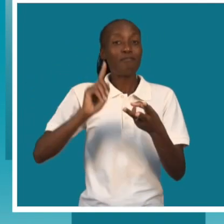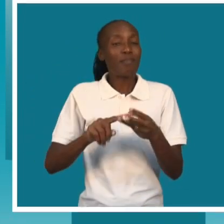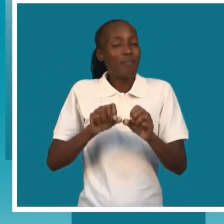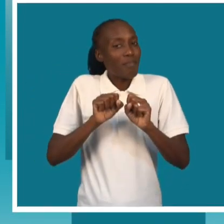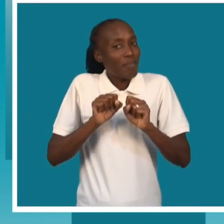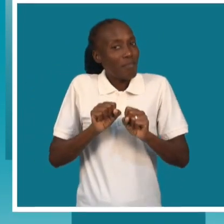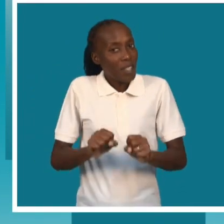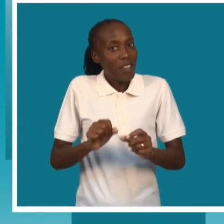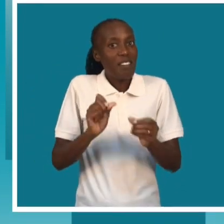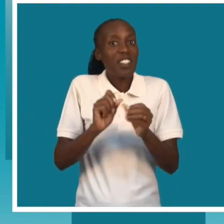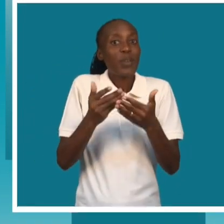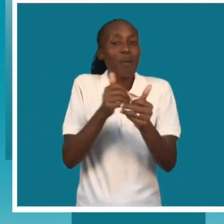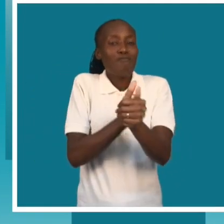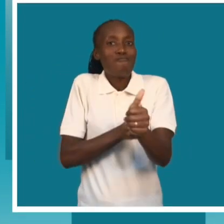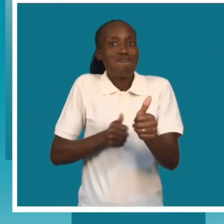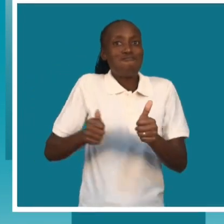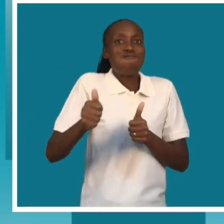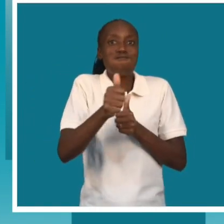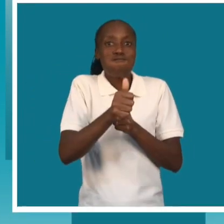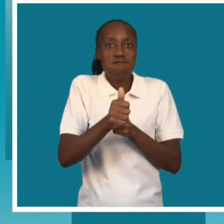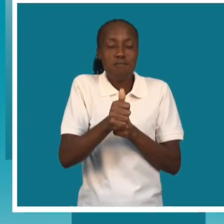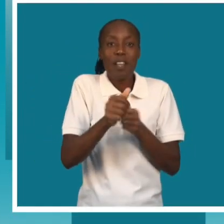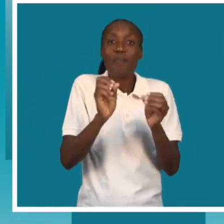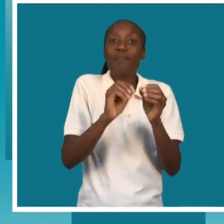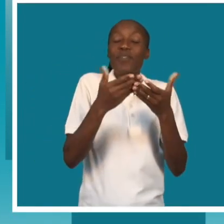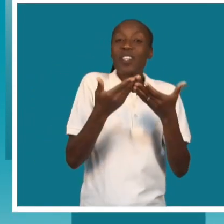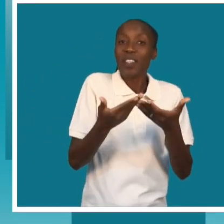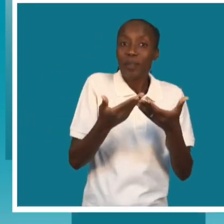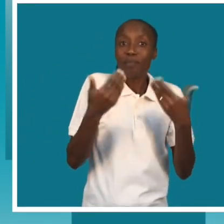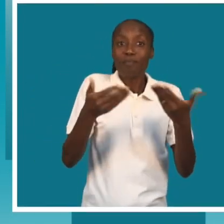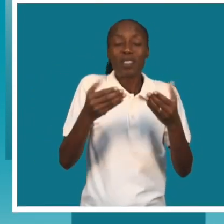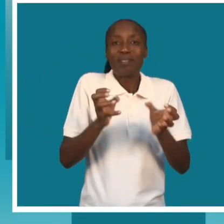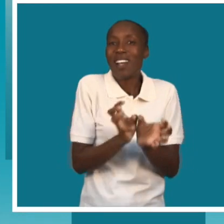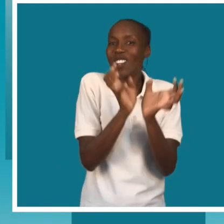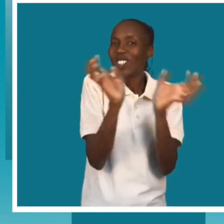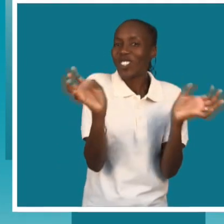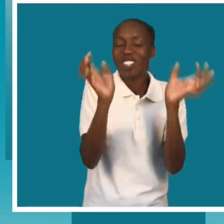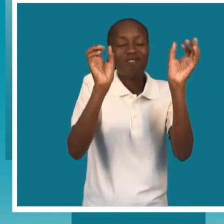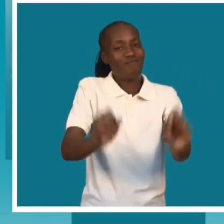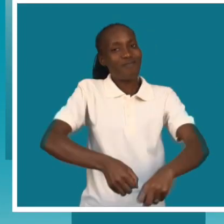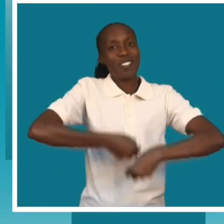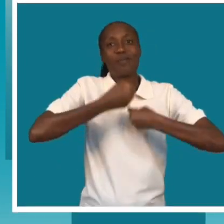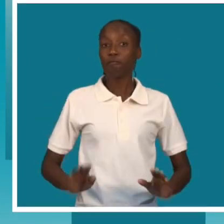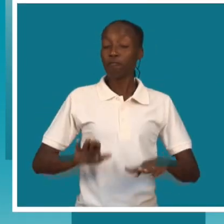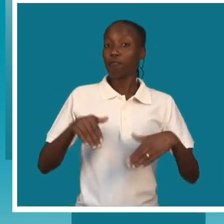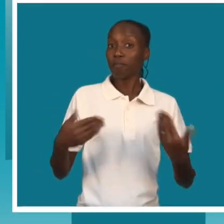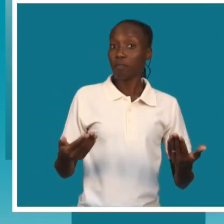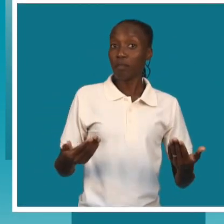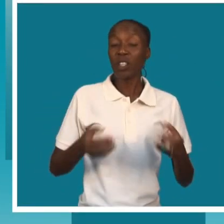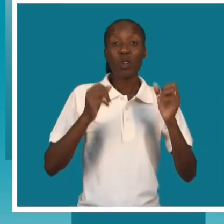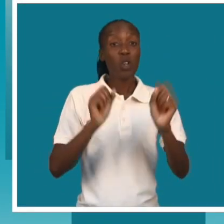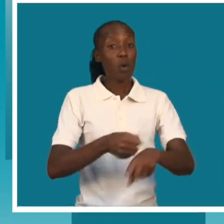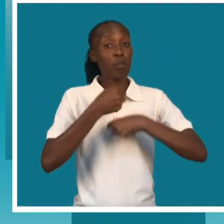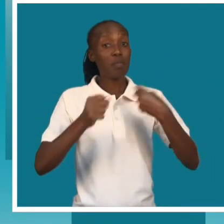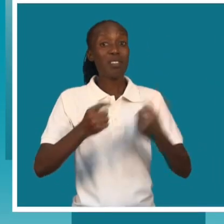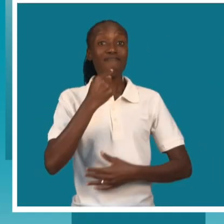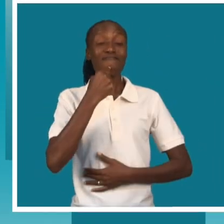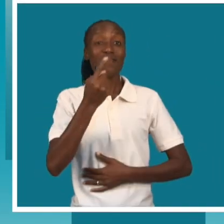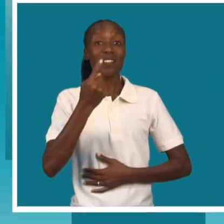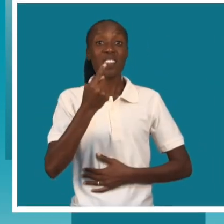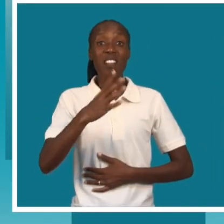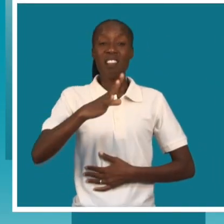tenhamos uma representatividade que não ponha em causa a exclusão ou a inclusão. Não podemos dizer que,